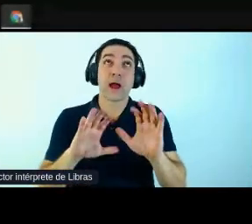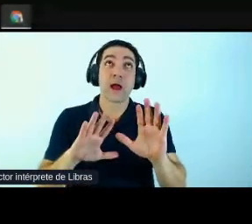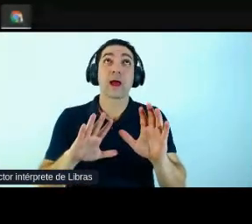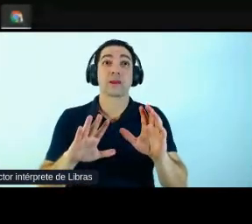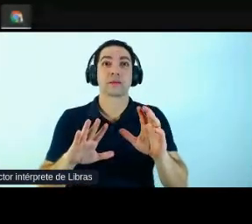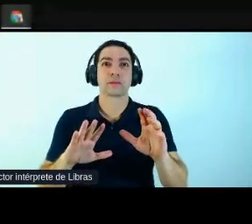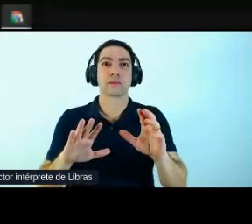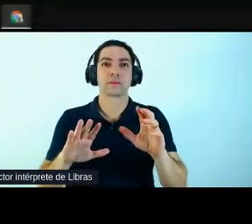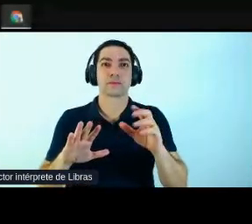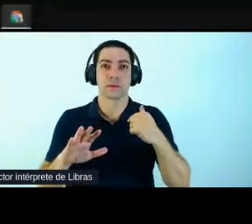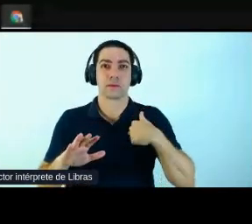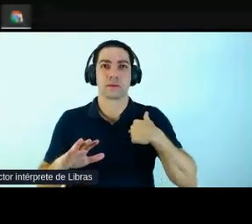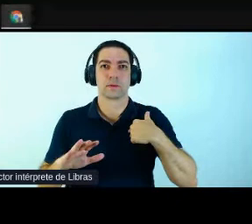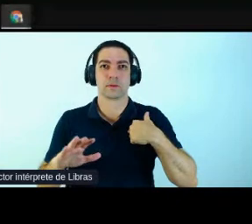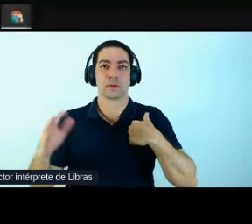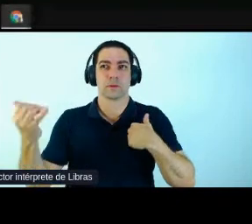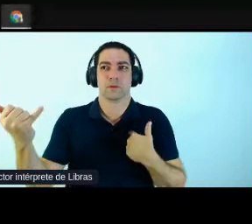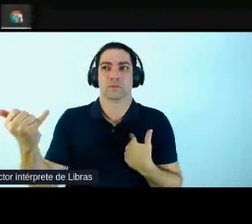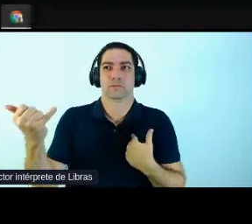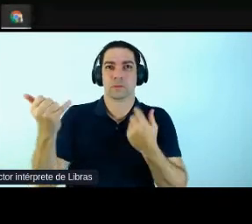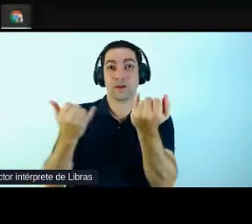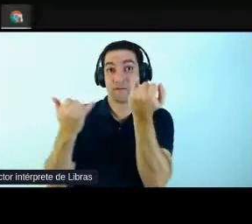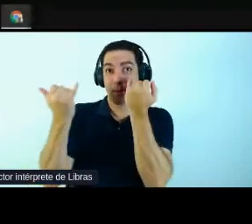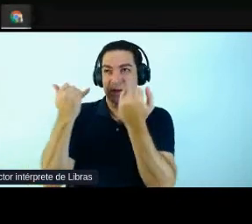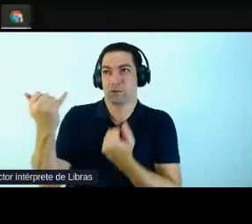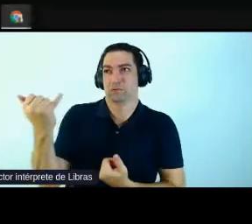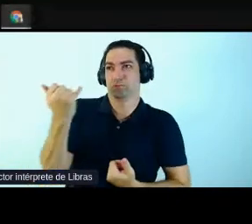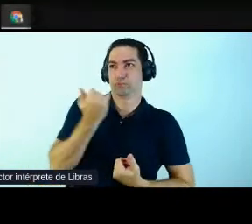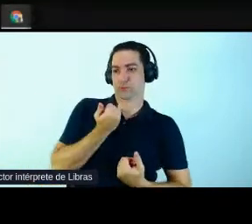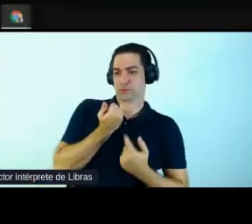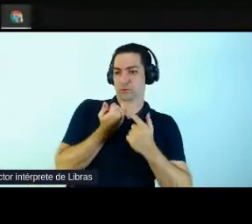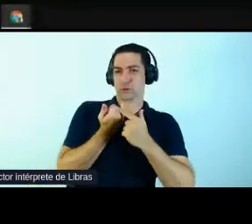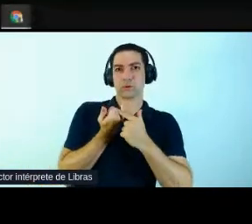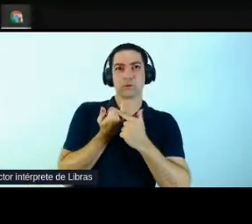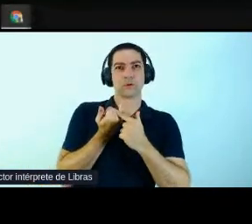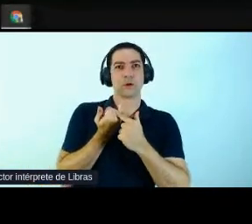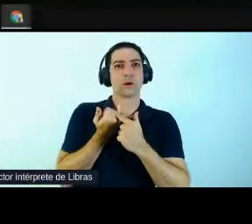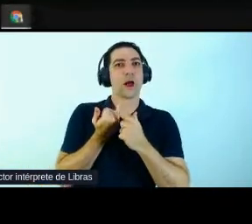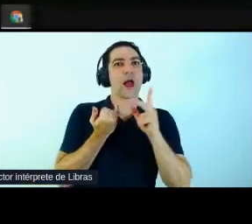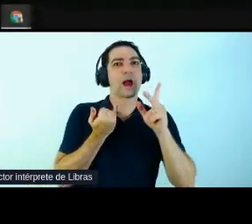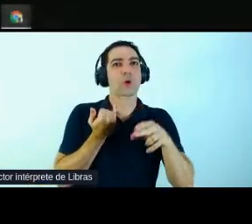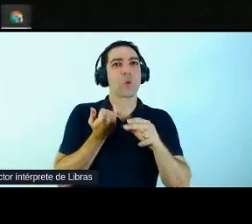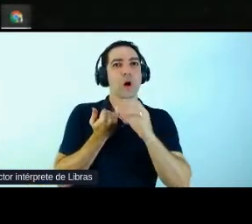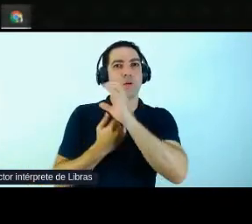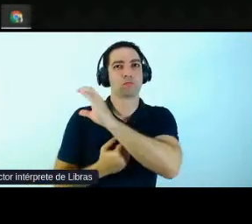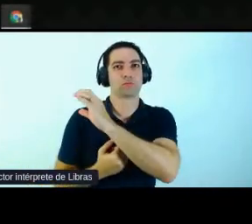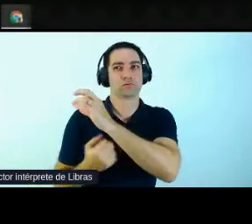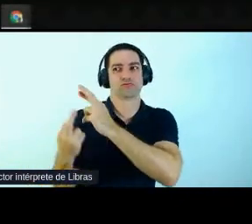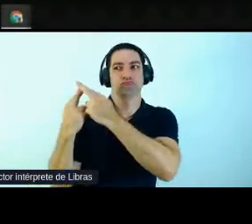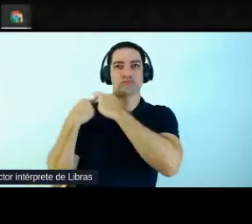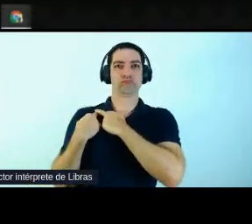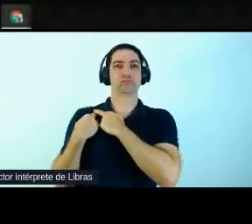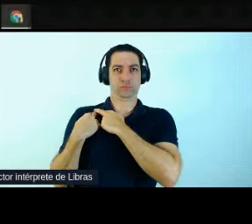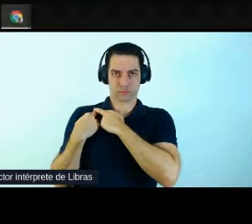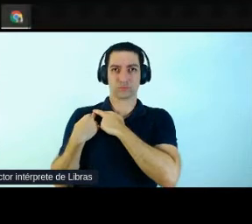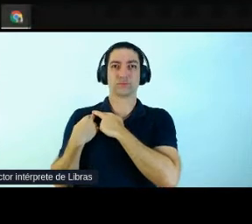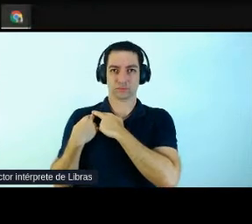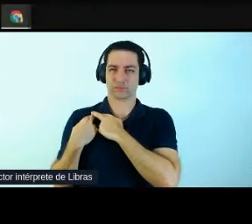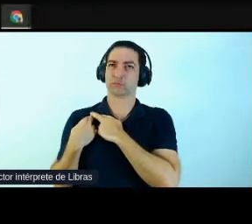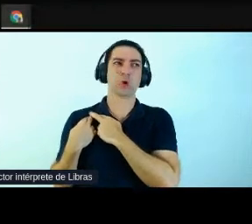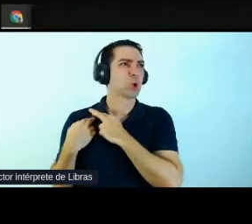um privilégio. Isso se dá em todo tipo de relacionamento, seja entre, né, humano-humano